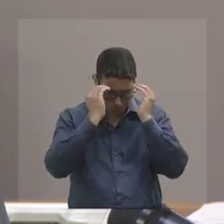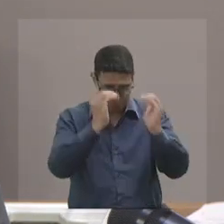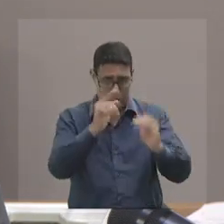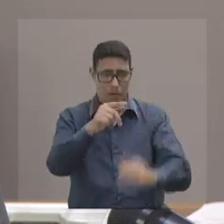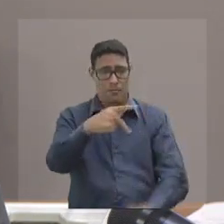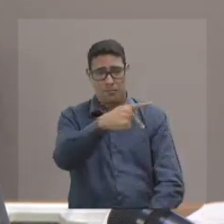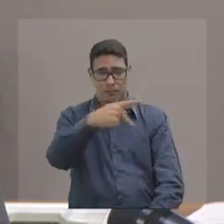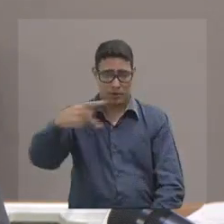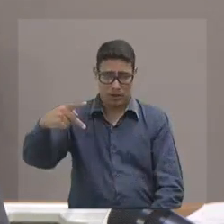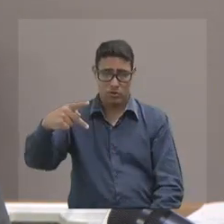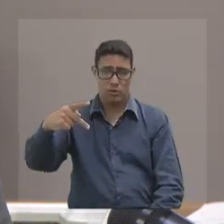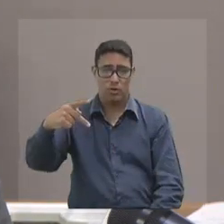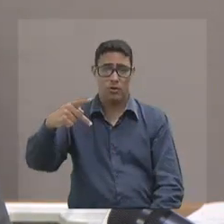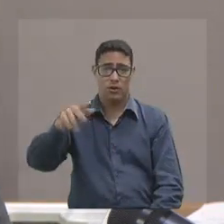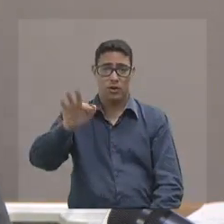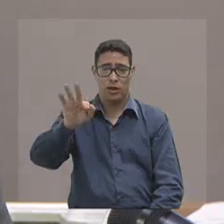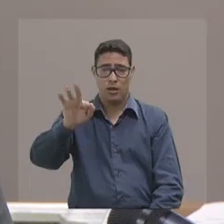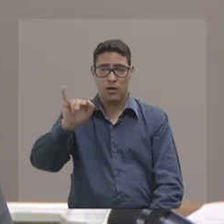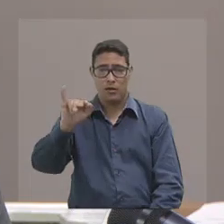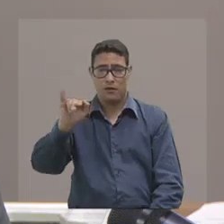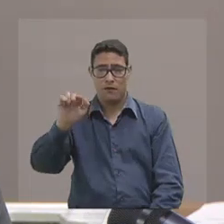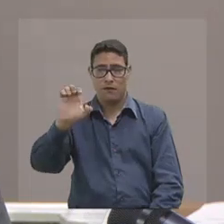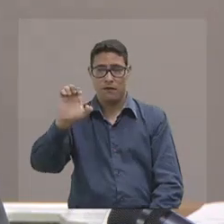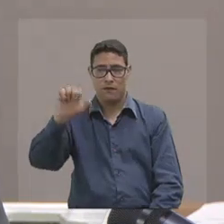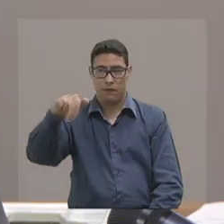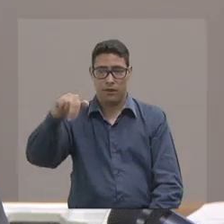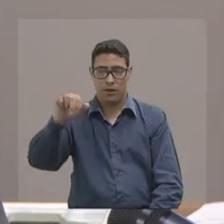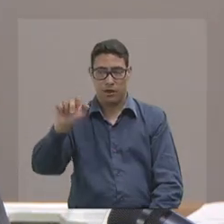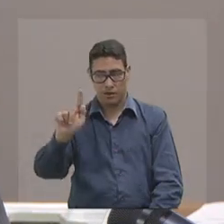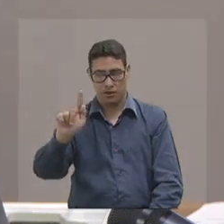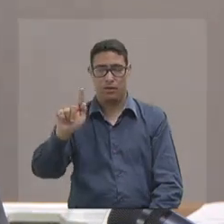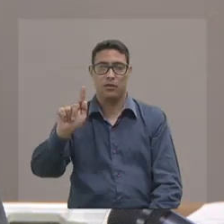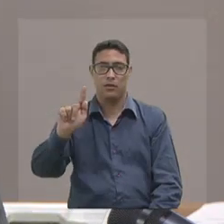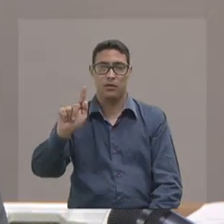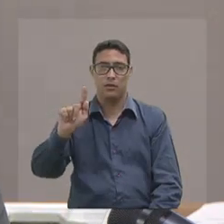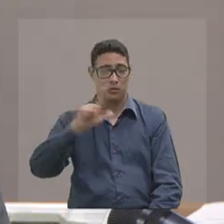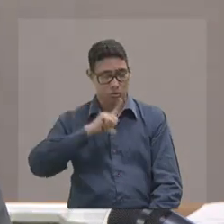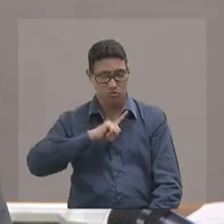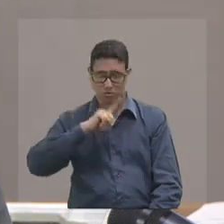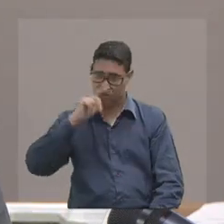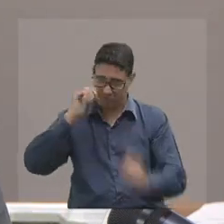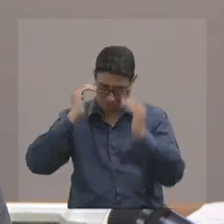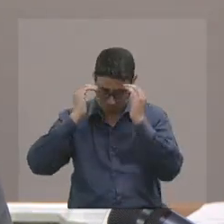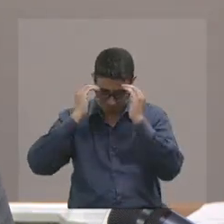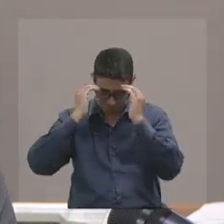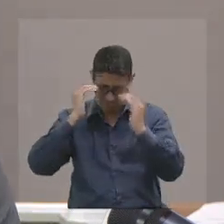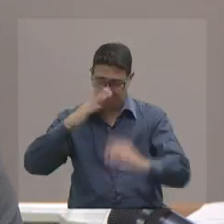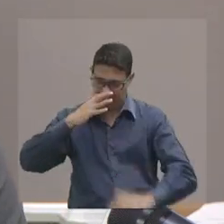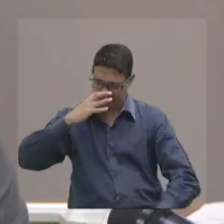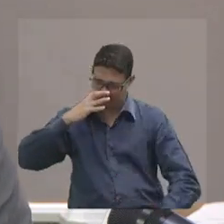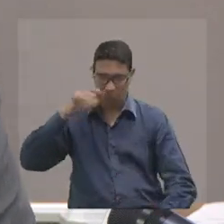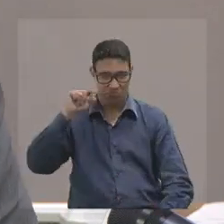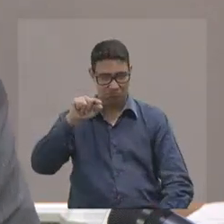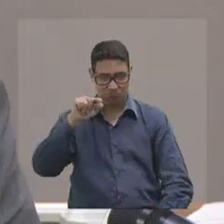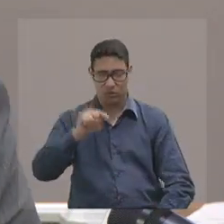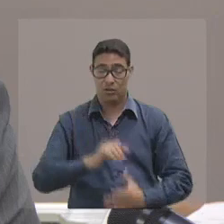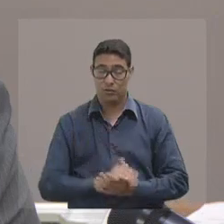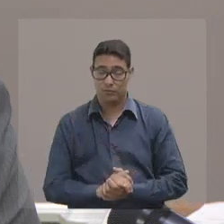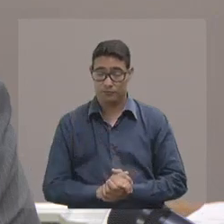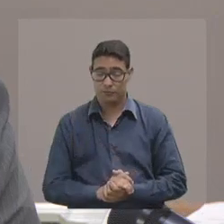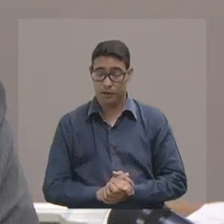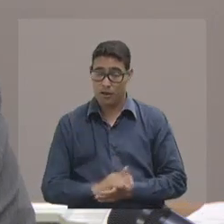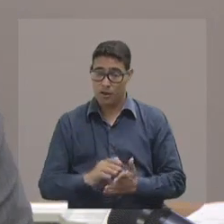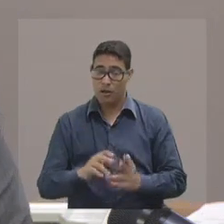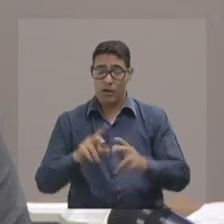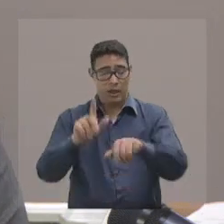da fieng atualmente por que que eu tenho profunda admiração porque diferente das gestões